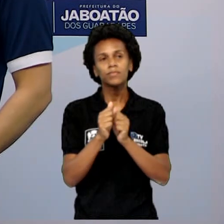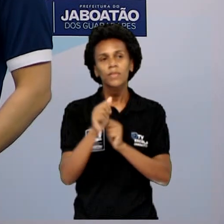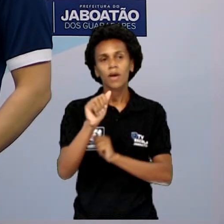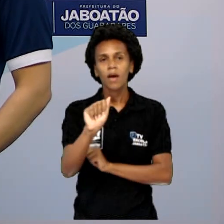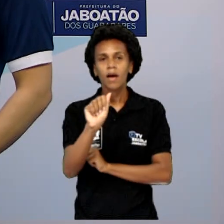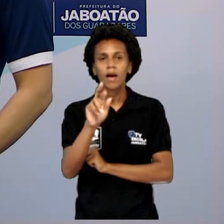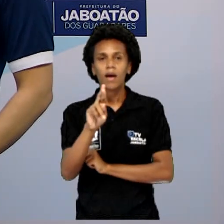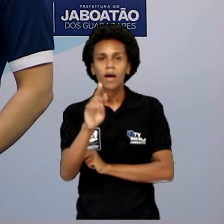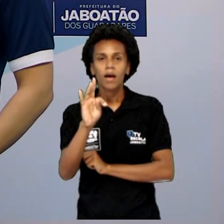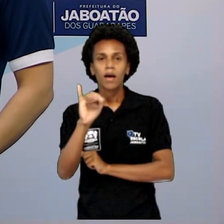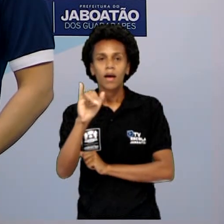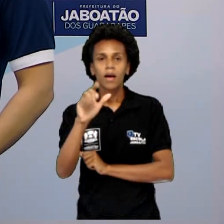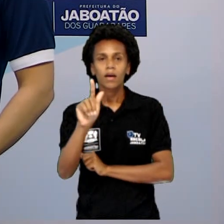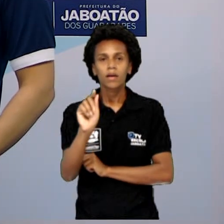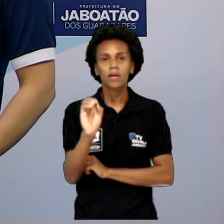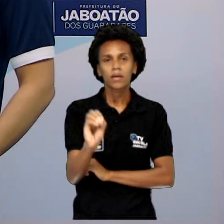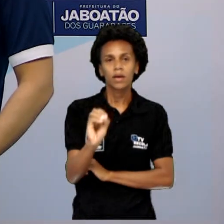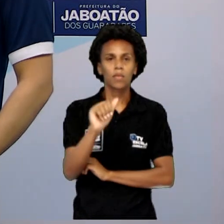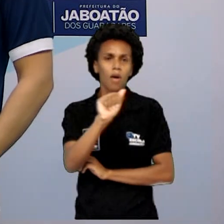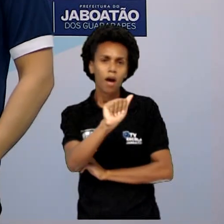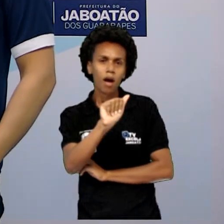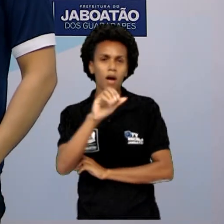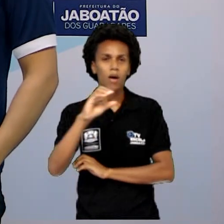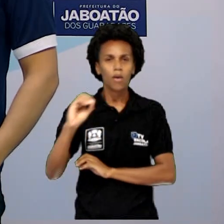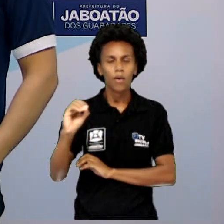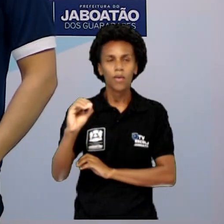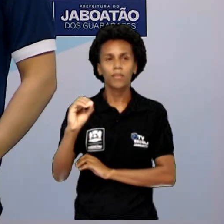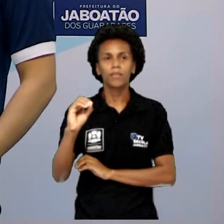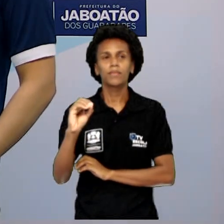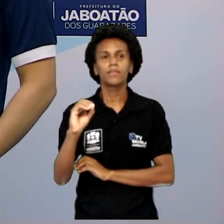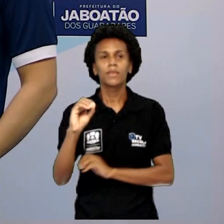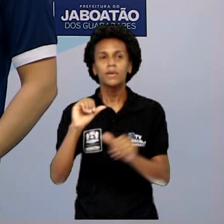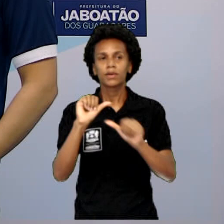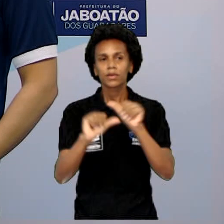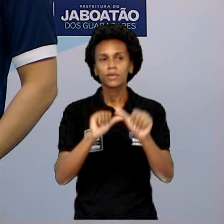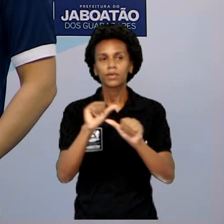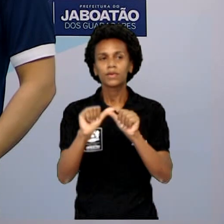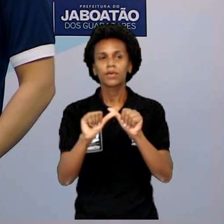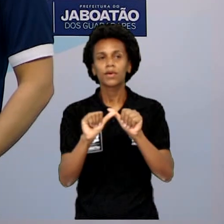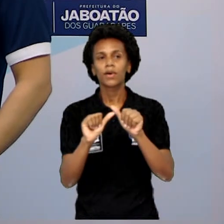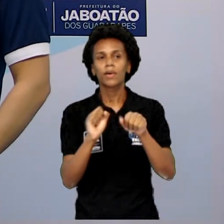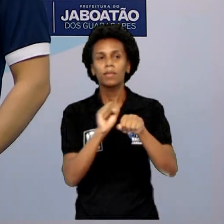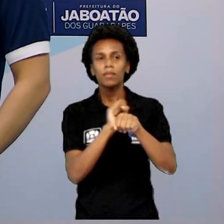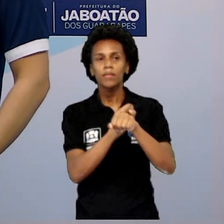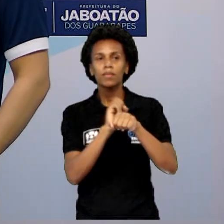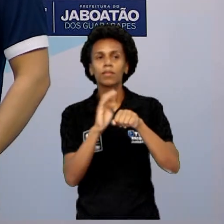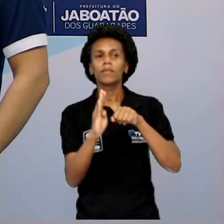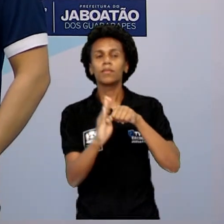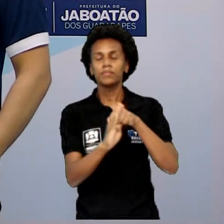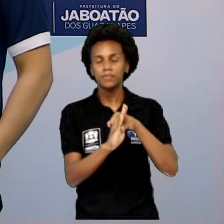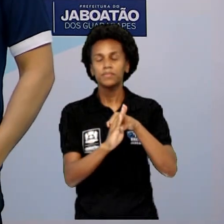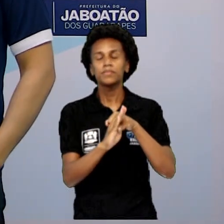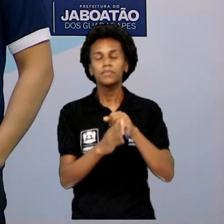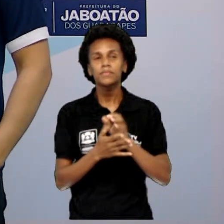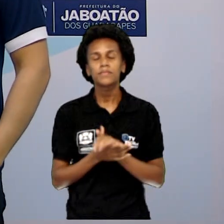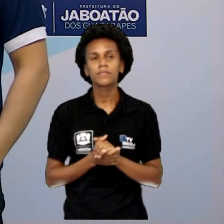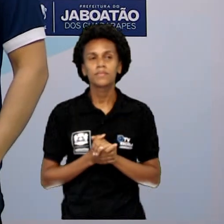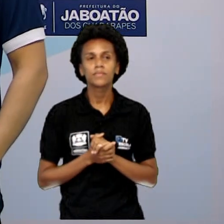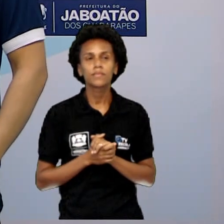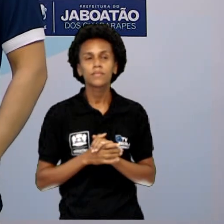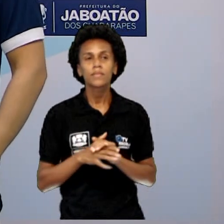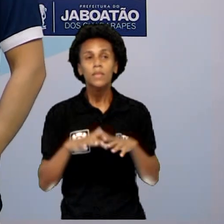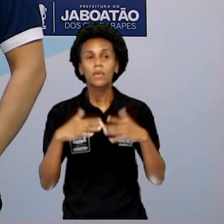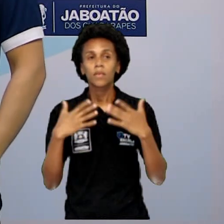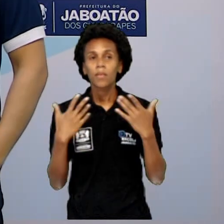seguinte, infeliz é um adjetivo, porém, quando é dito a esposa do infeliz, a gente percebe que ele vai